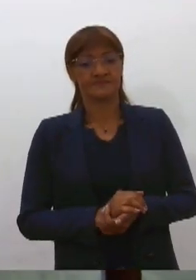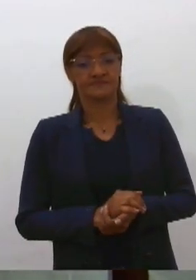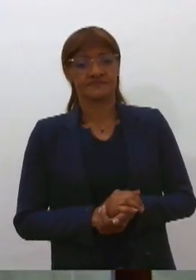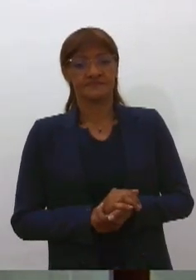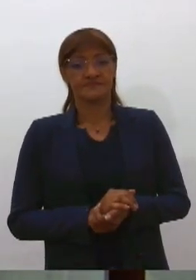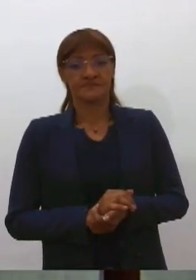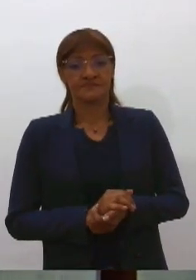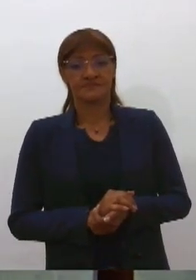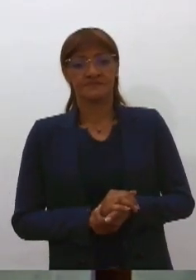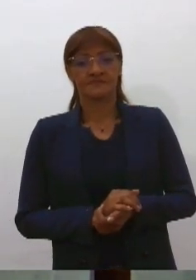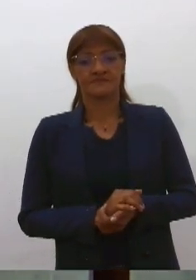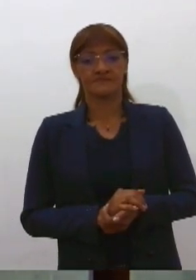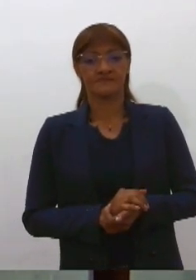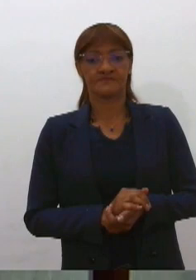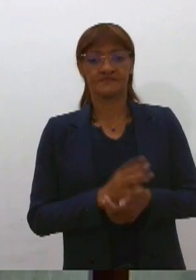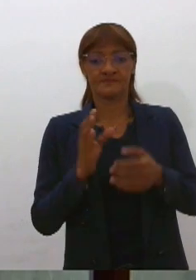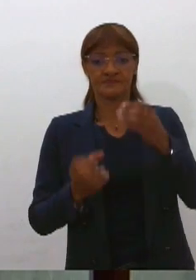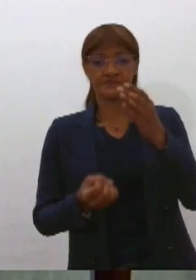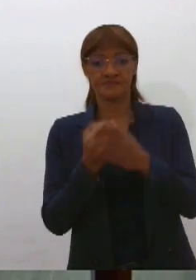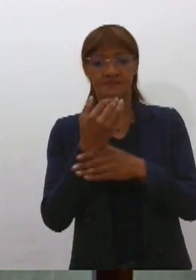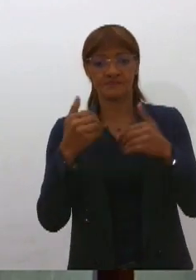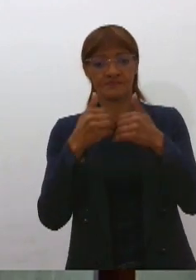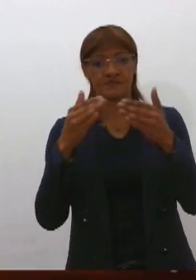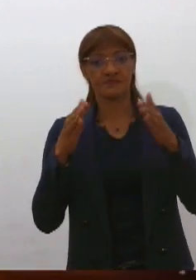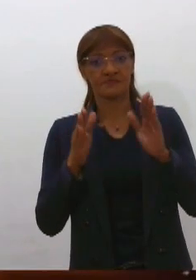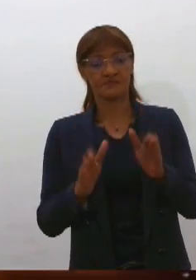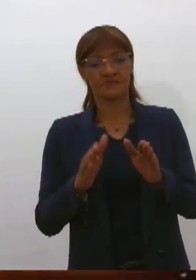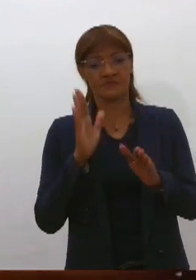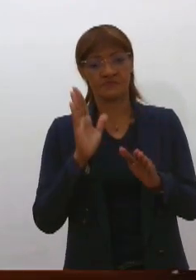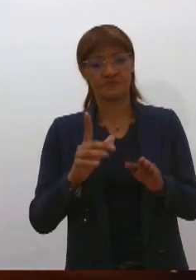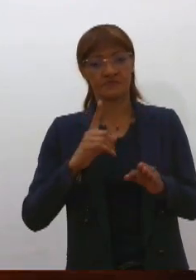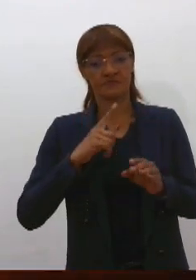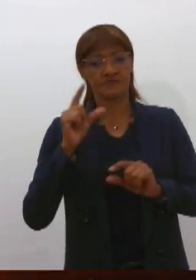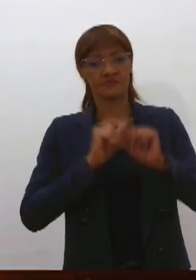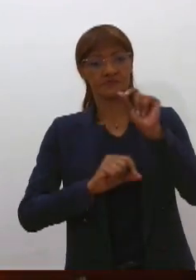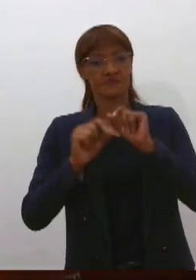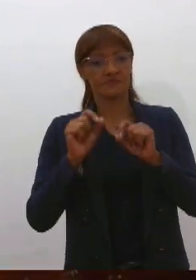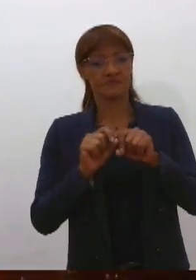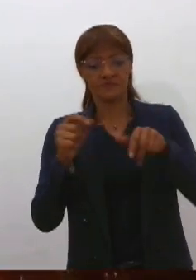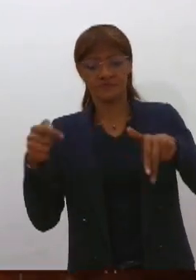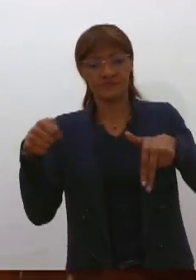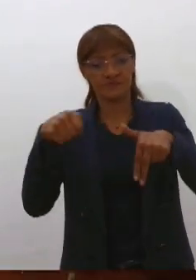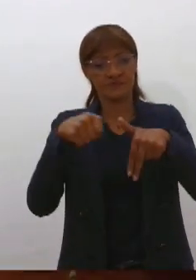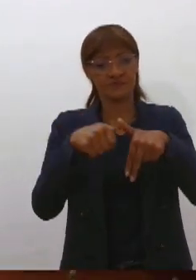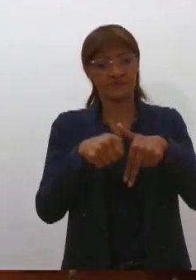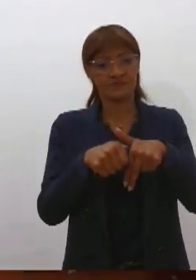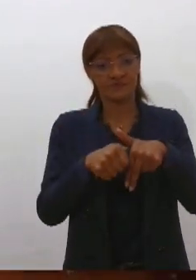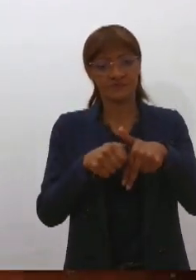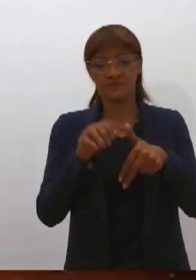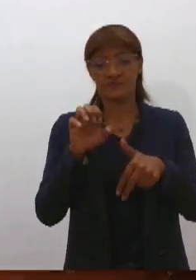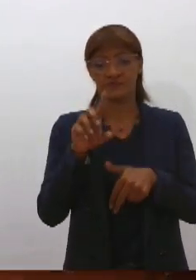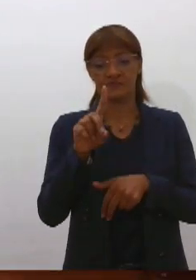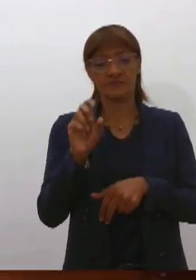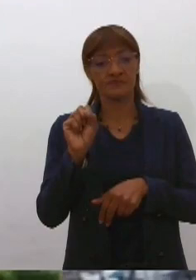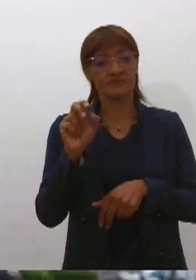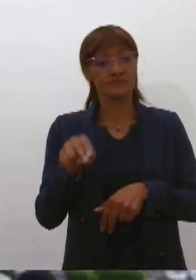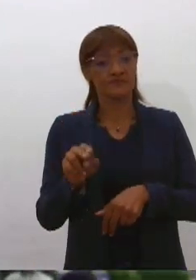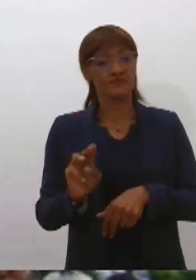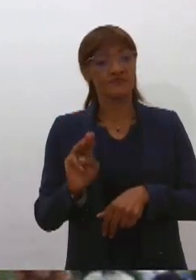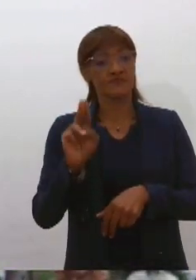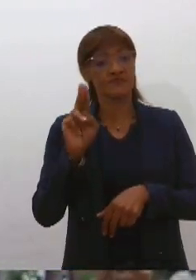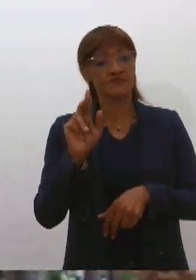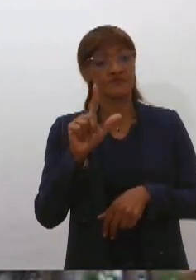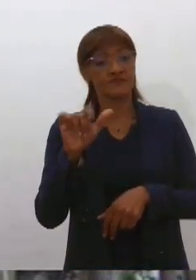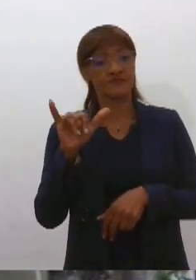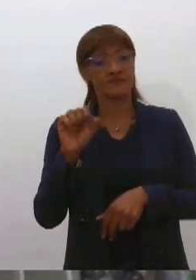O lançamento da obra literária de autoria do desembargador Edson Ulisses aconteceu no Tribunal de Justiça